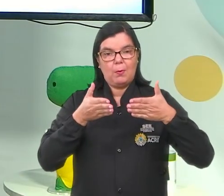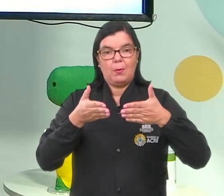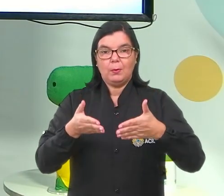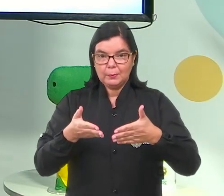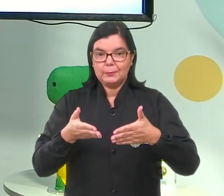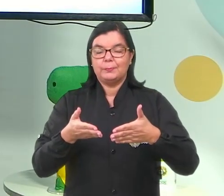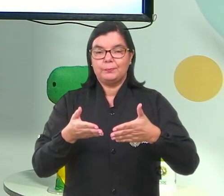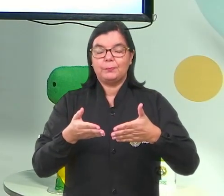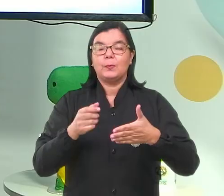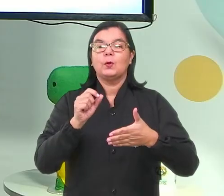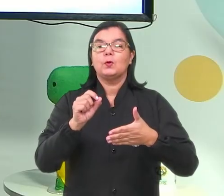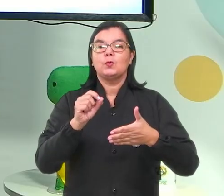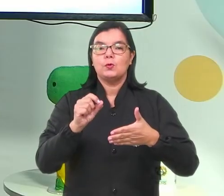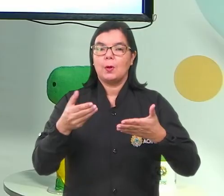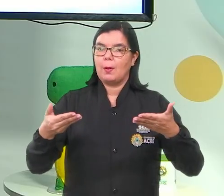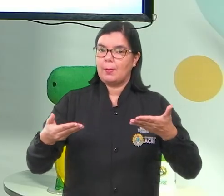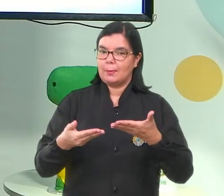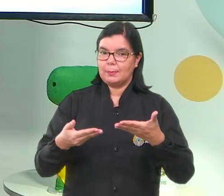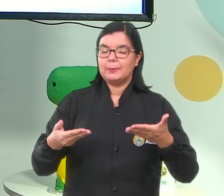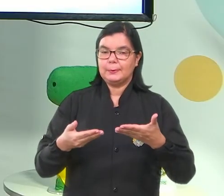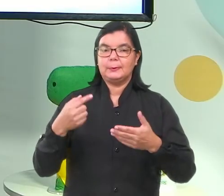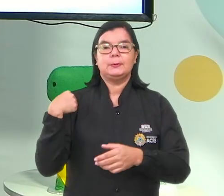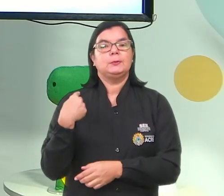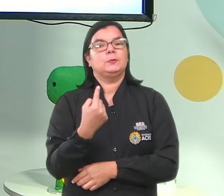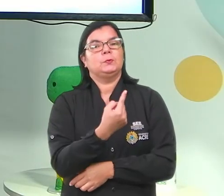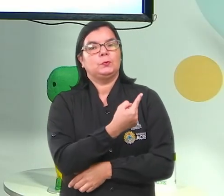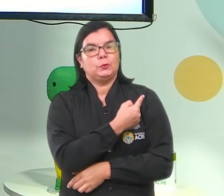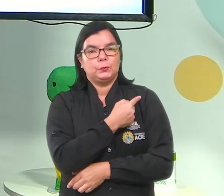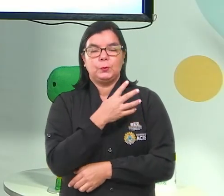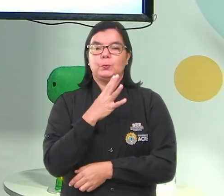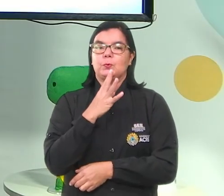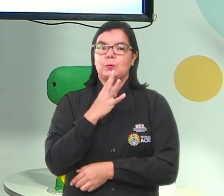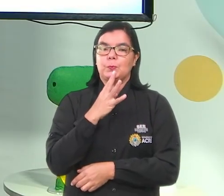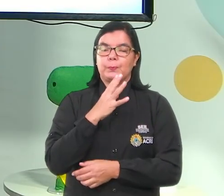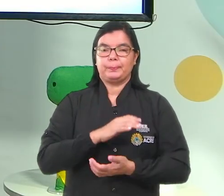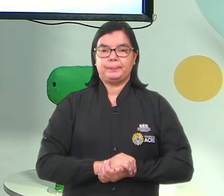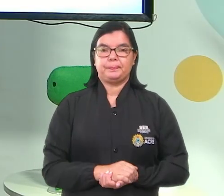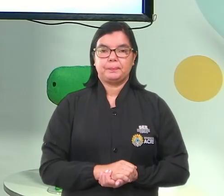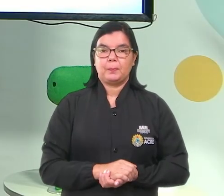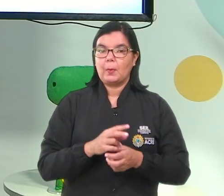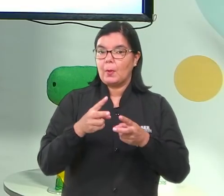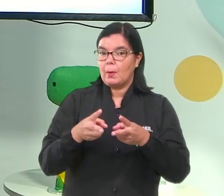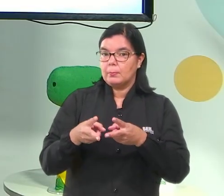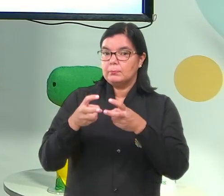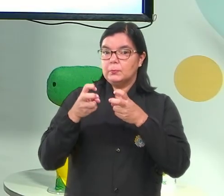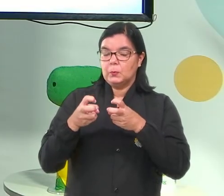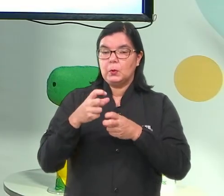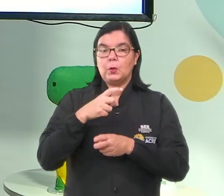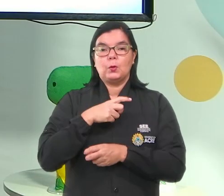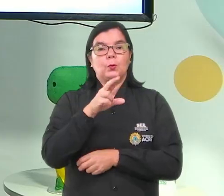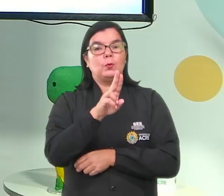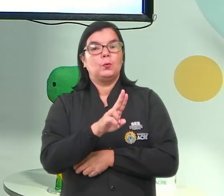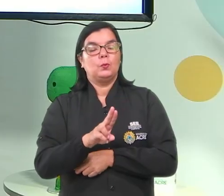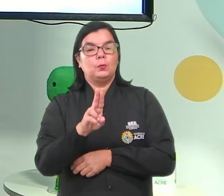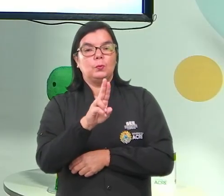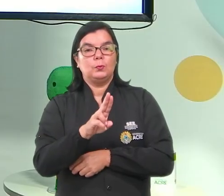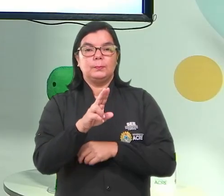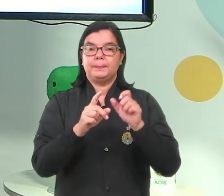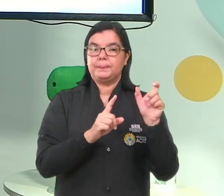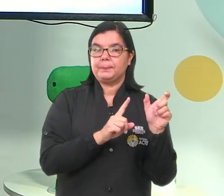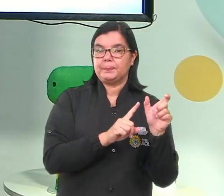na configuração que atualmente nós conhecemos. Percebam, eu utilizei a